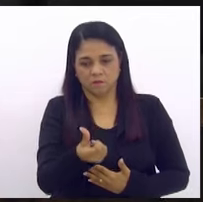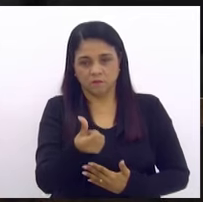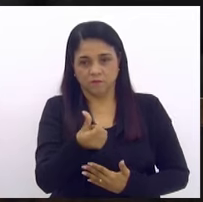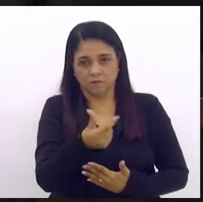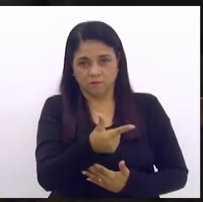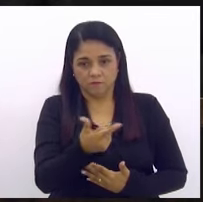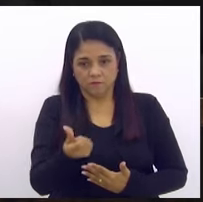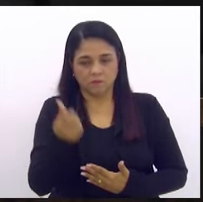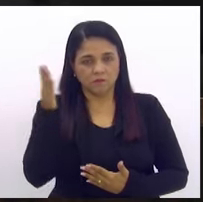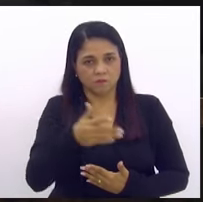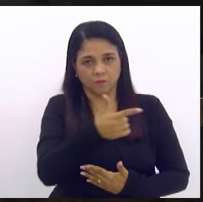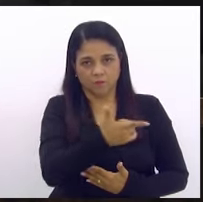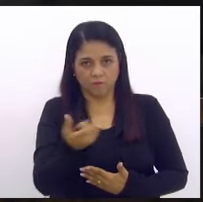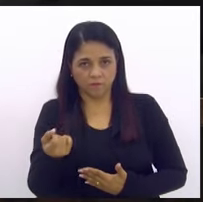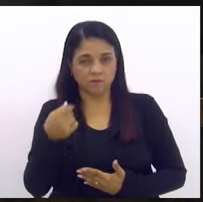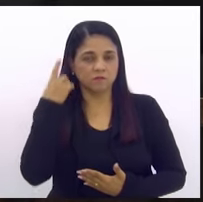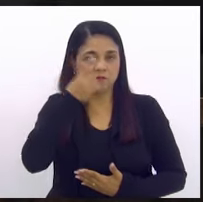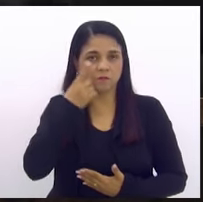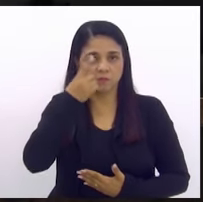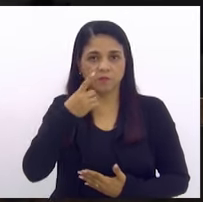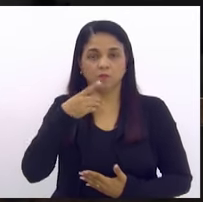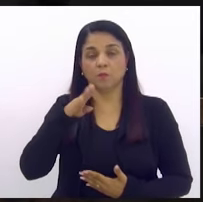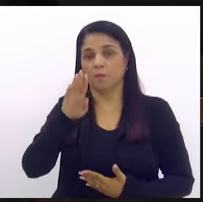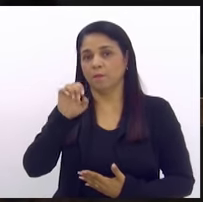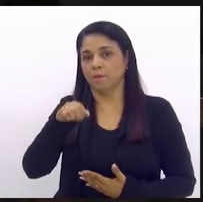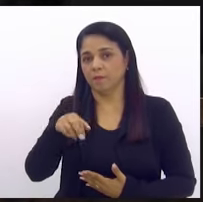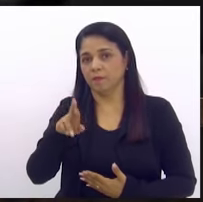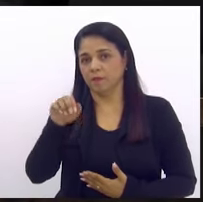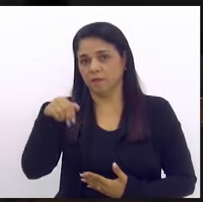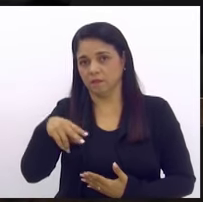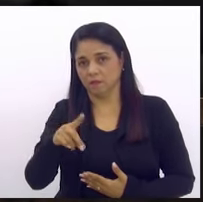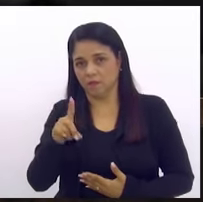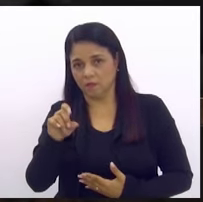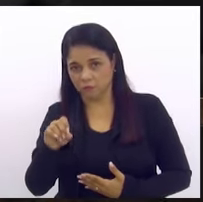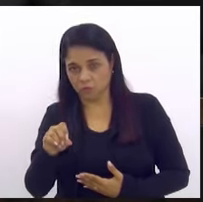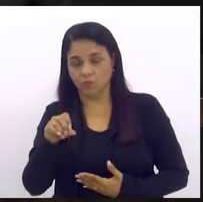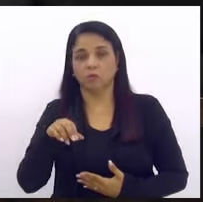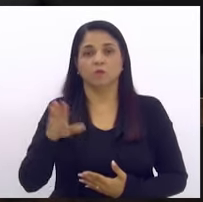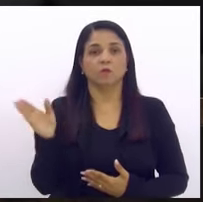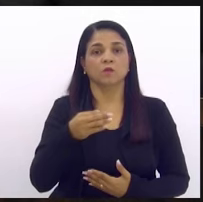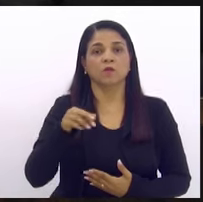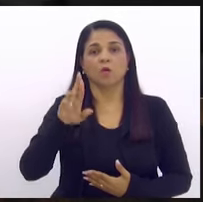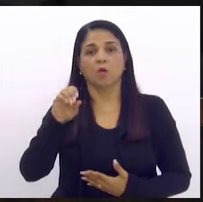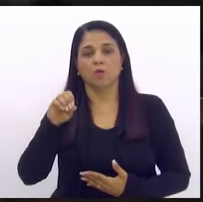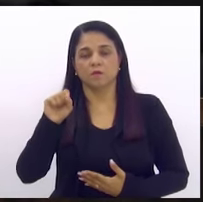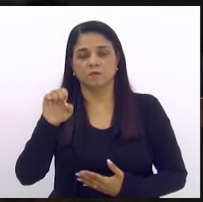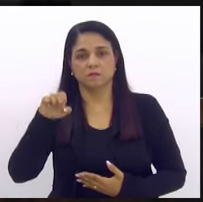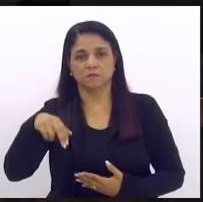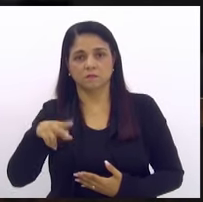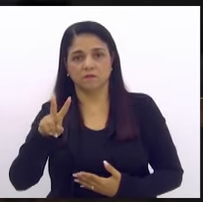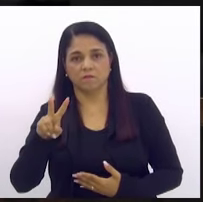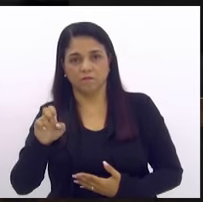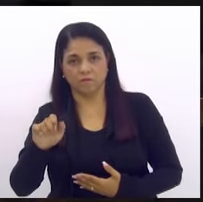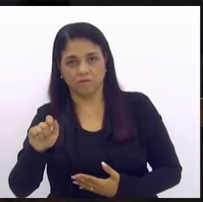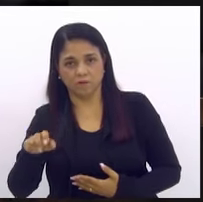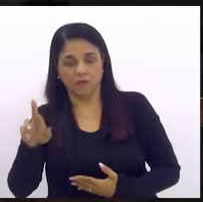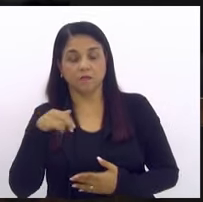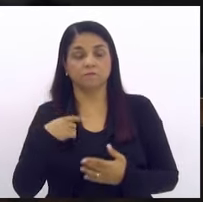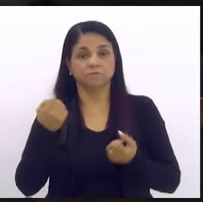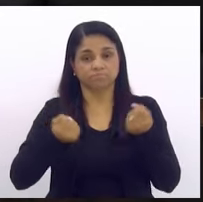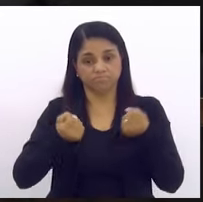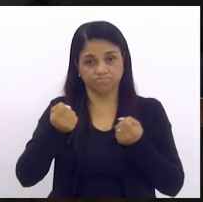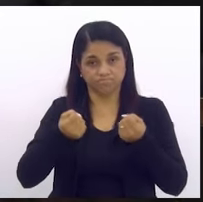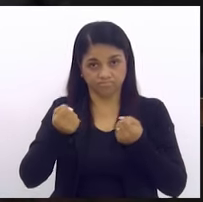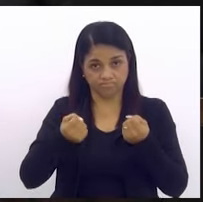3.326/2020, de autoria do deputado subtenente Bernardo Rosenberg Reis, que dispõe sobre a abordagem direta do condutor de veículo